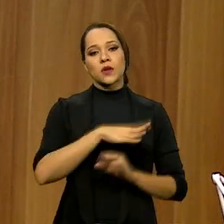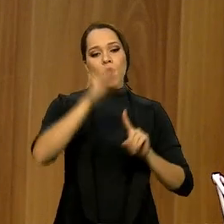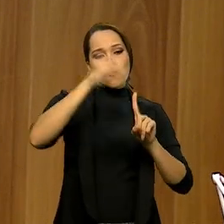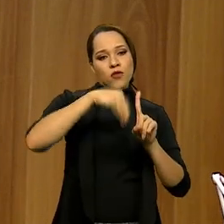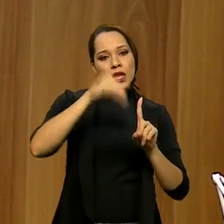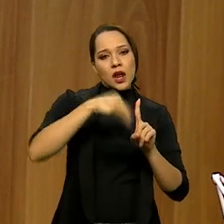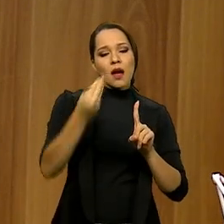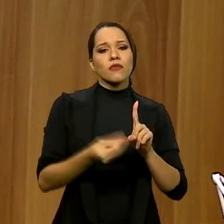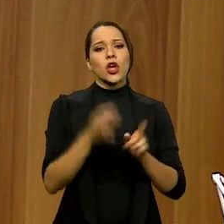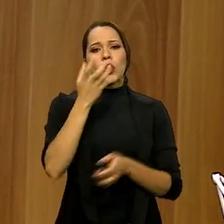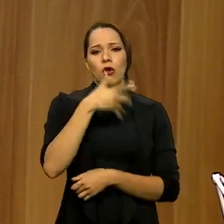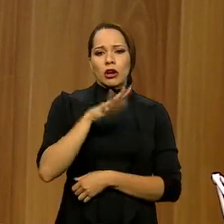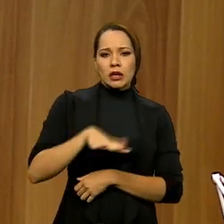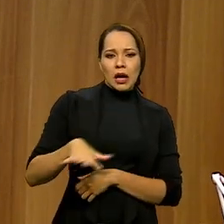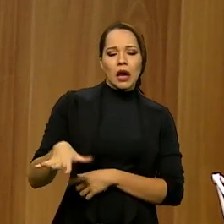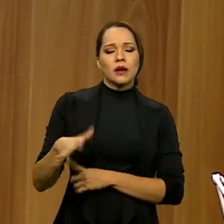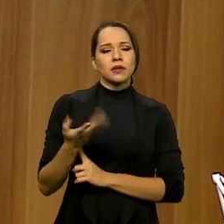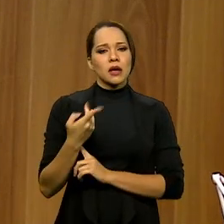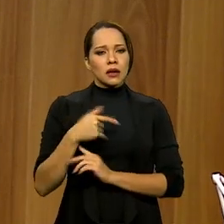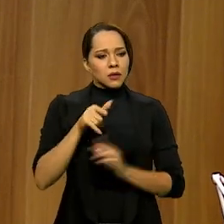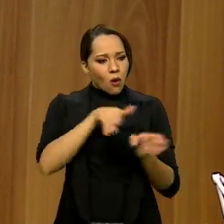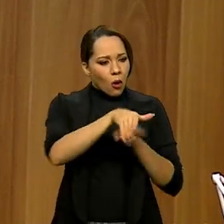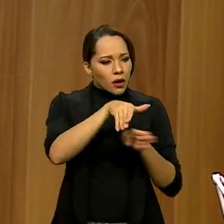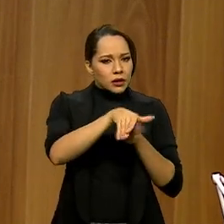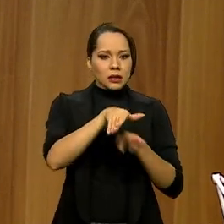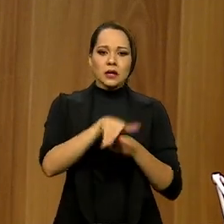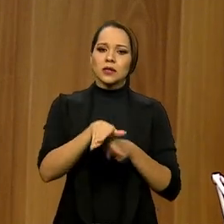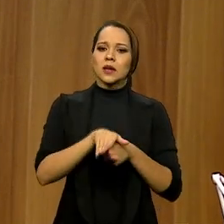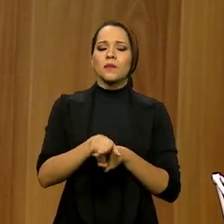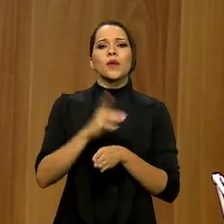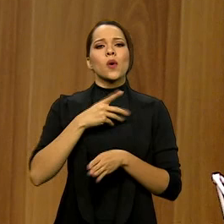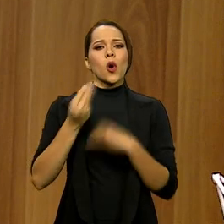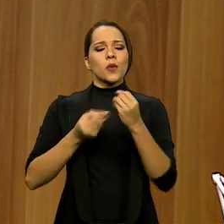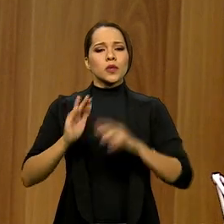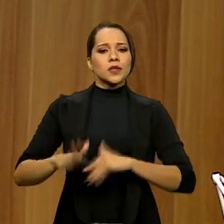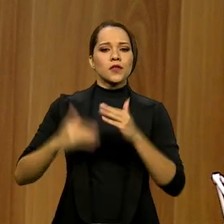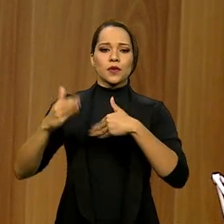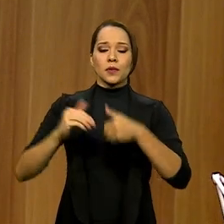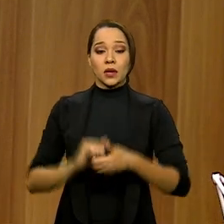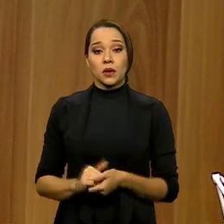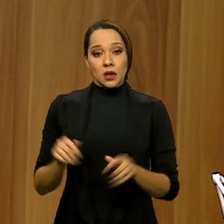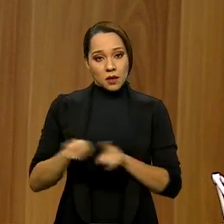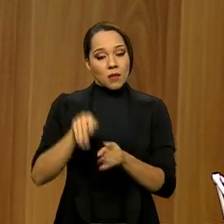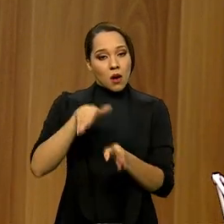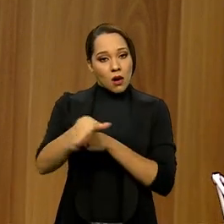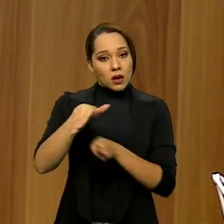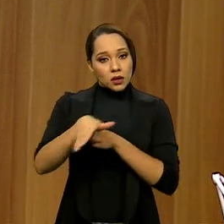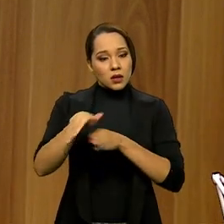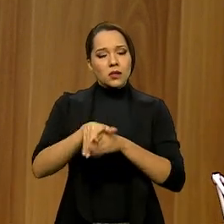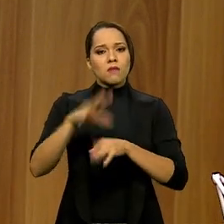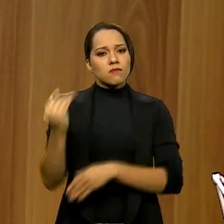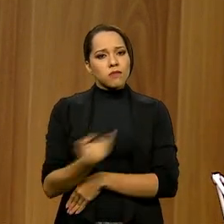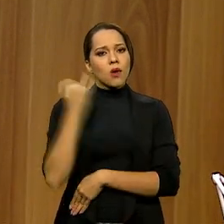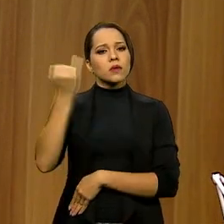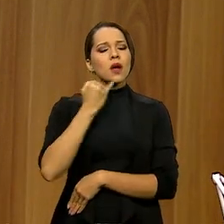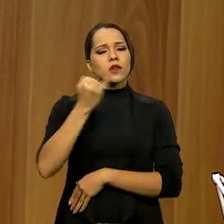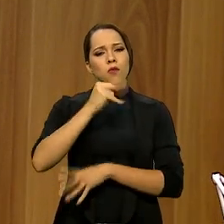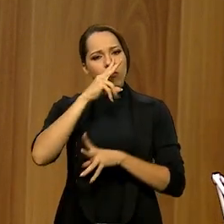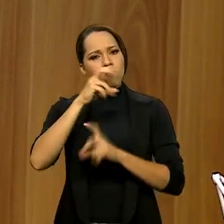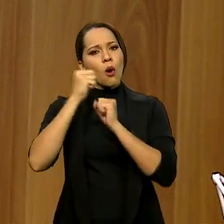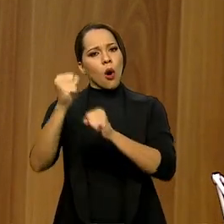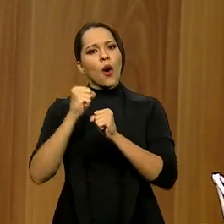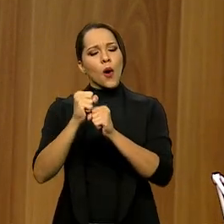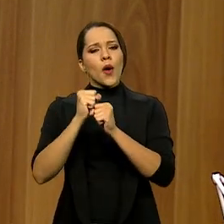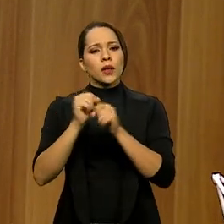crianças na primeira infância, com orientações acerca do desenvolvimento e orientações importantes para o fortalecimento